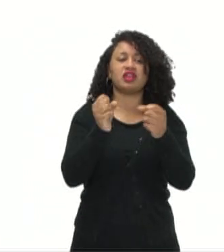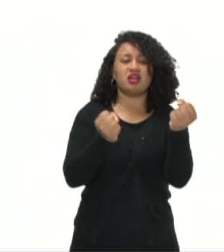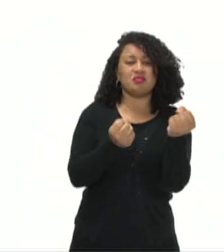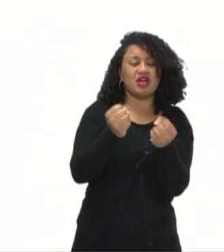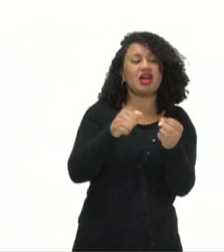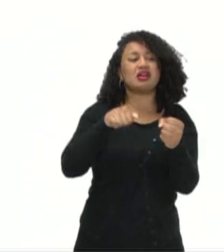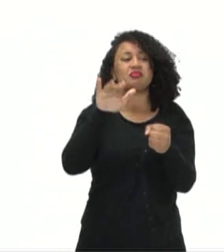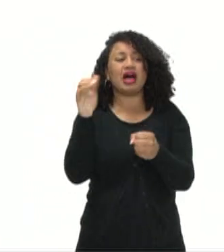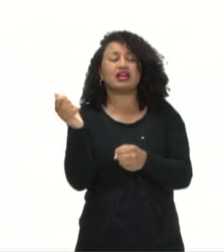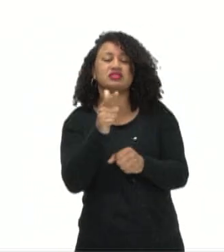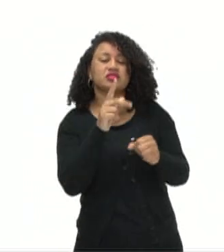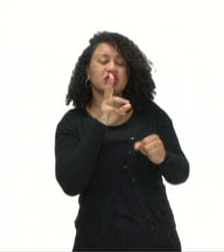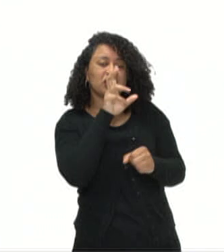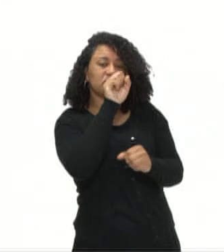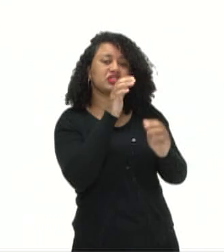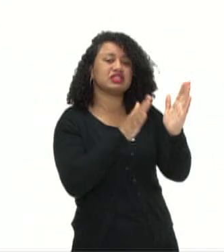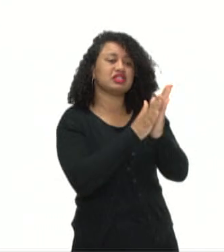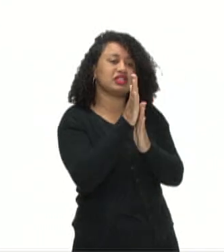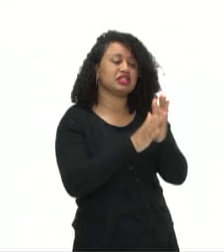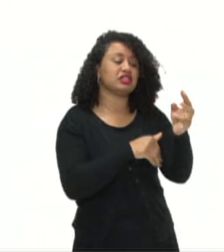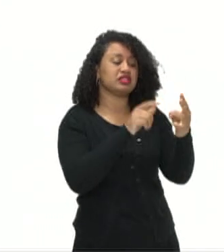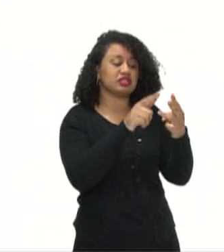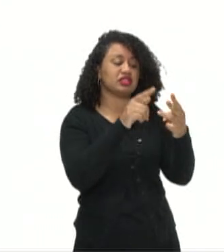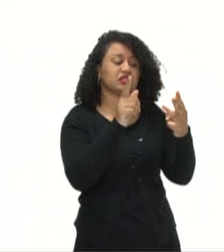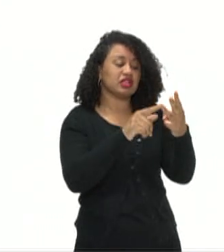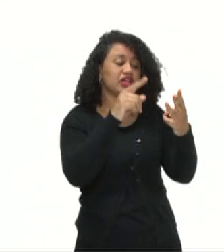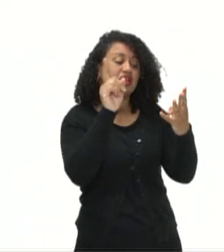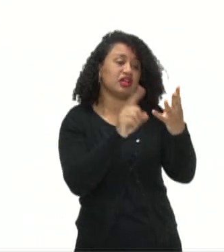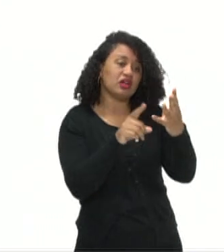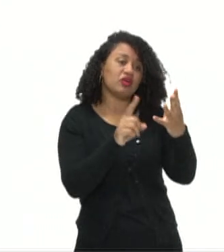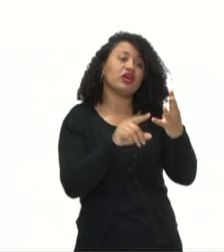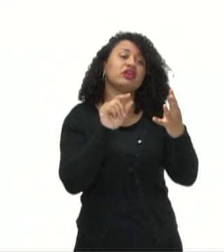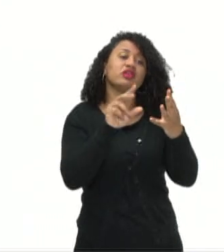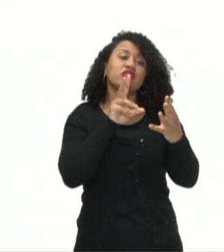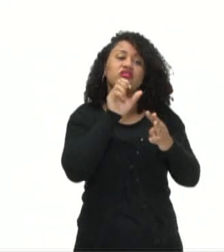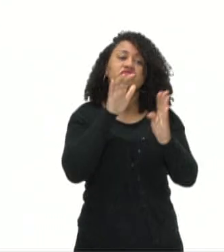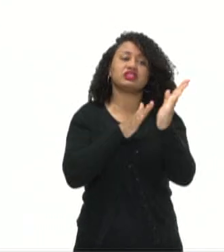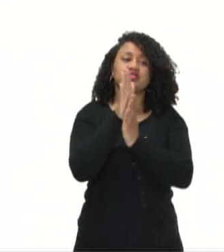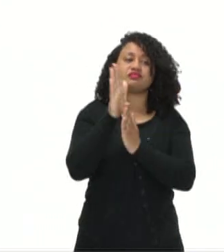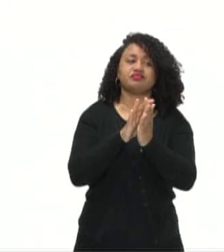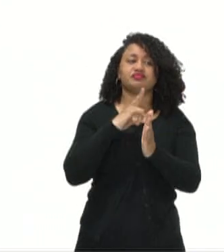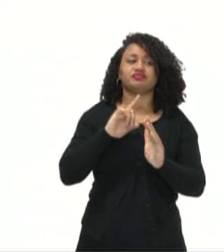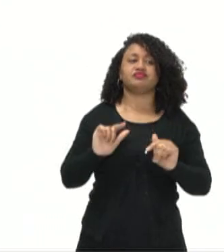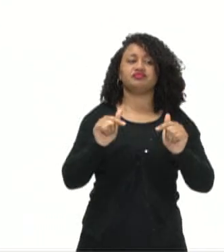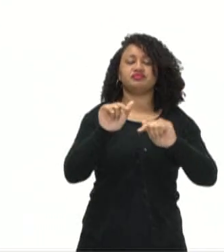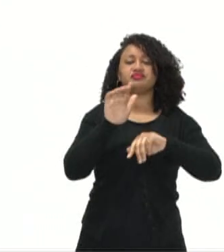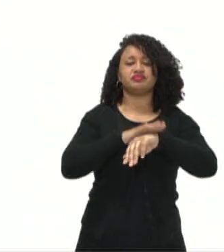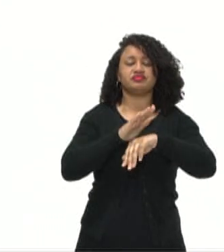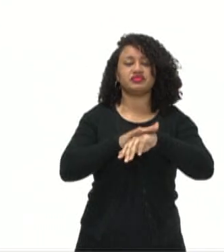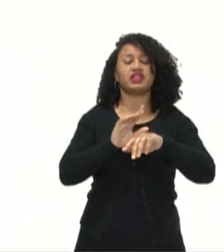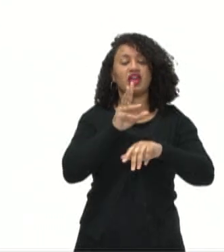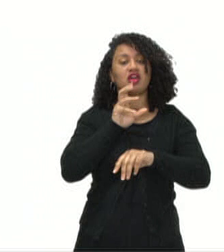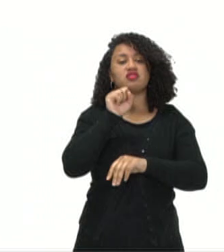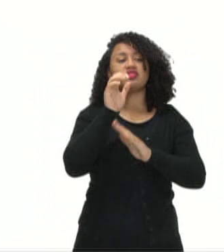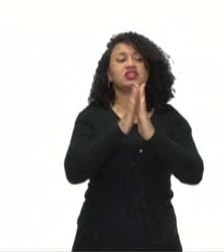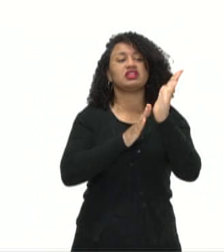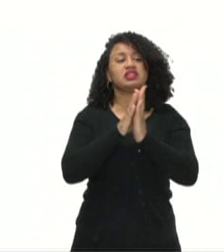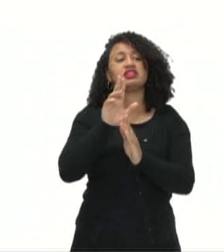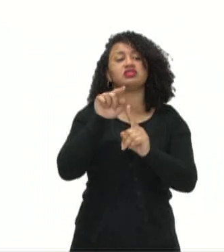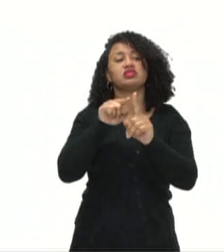que a força de atrito. E 4, a força de atrito que atua neste momento é a força de atrito do